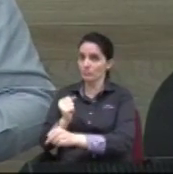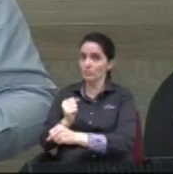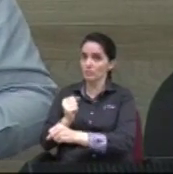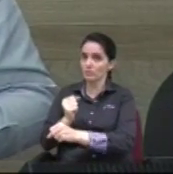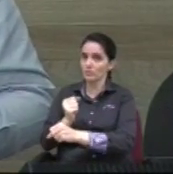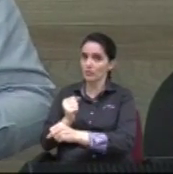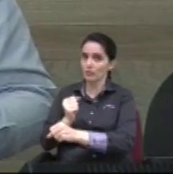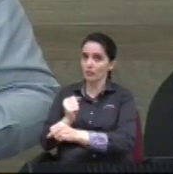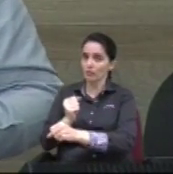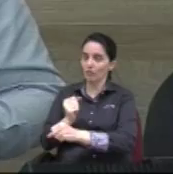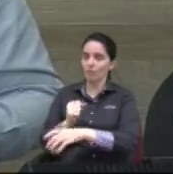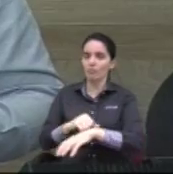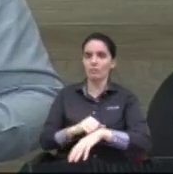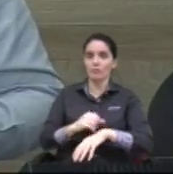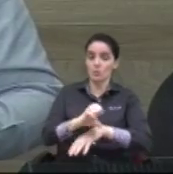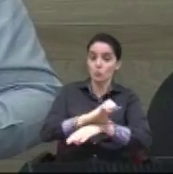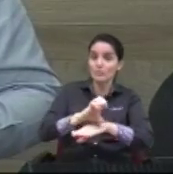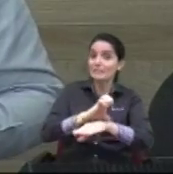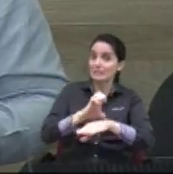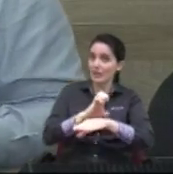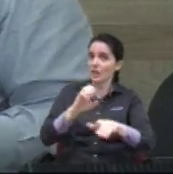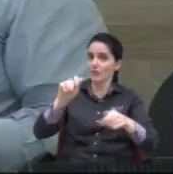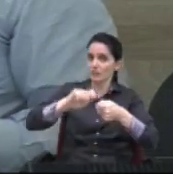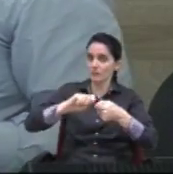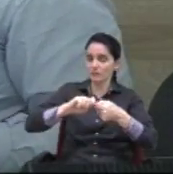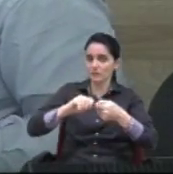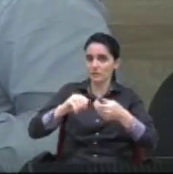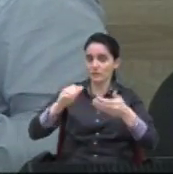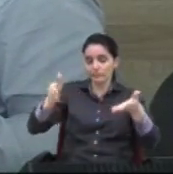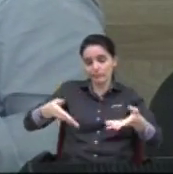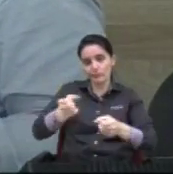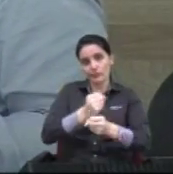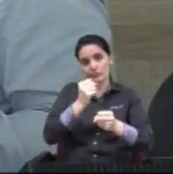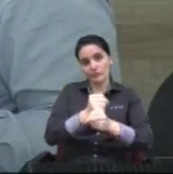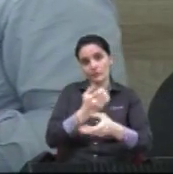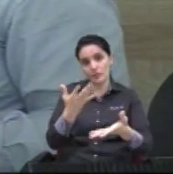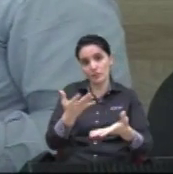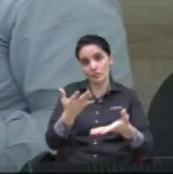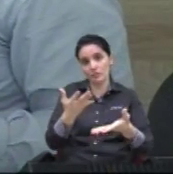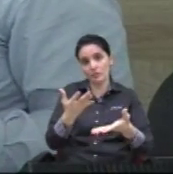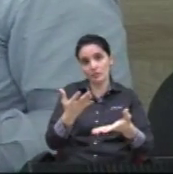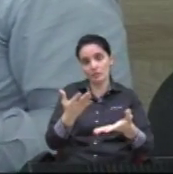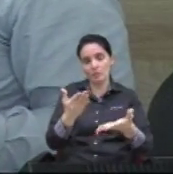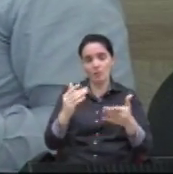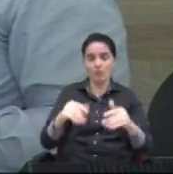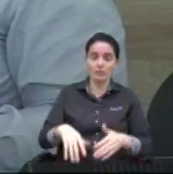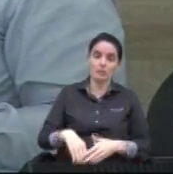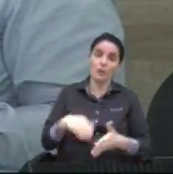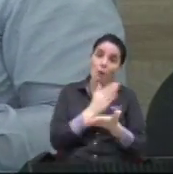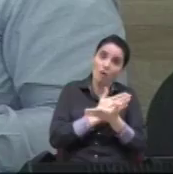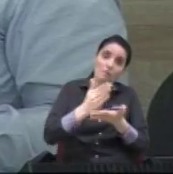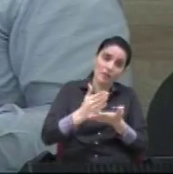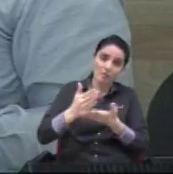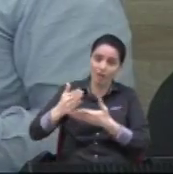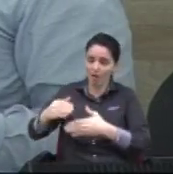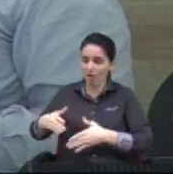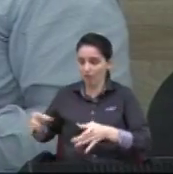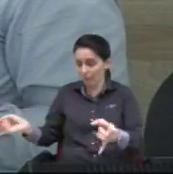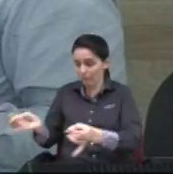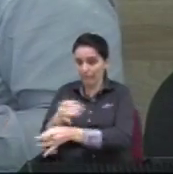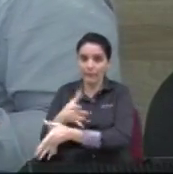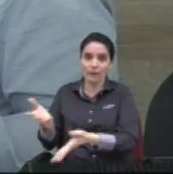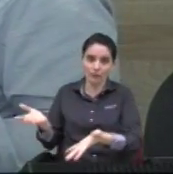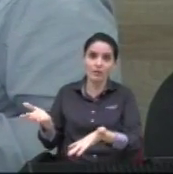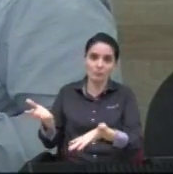Estado, mas se não der tempo esse ano, pelo menos que dê o pontapé inicial para que isso